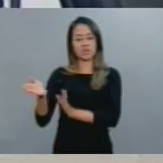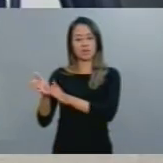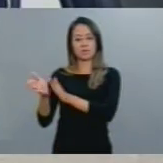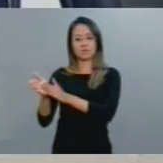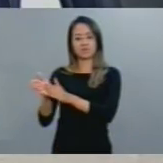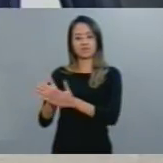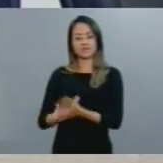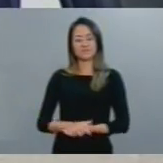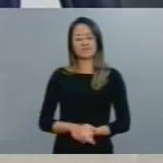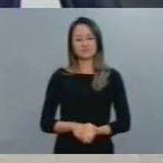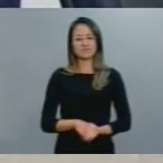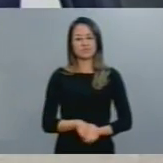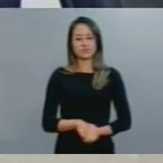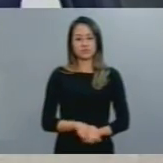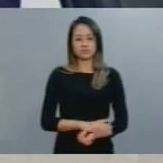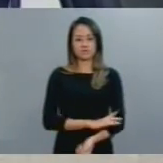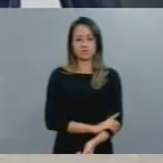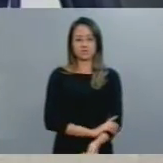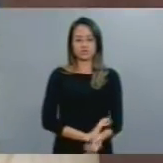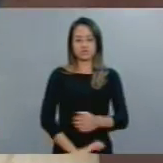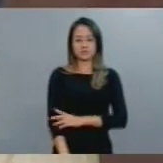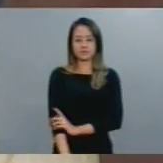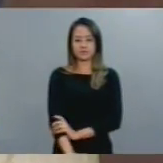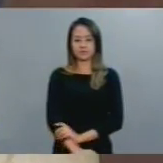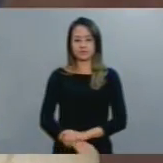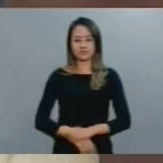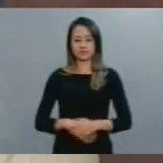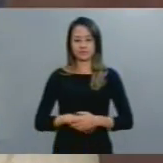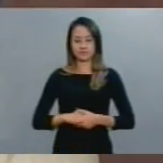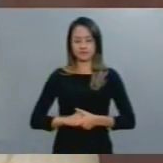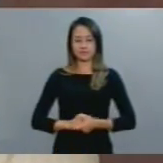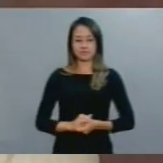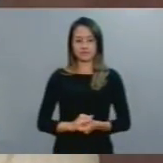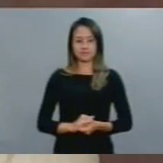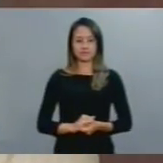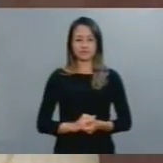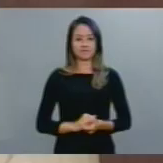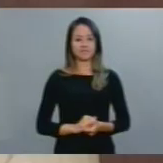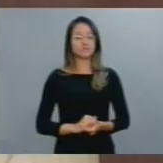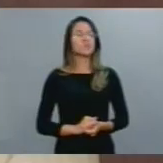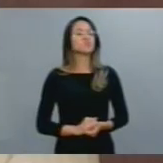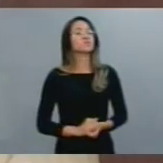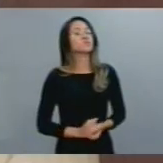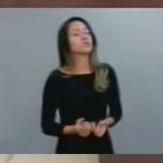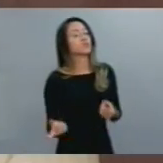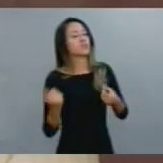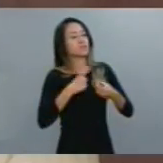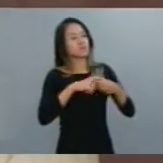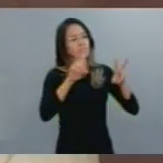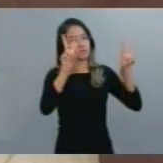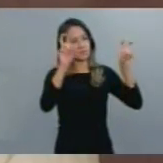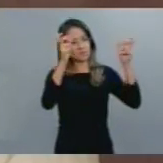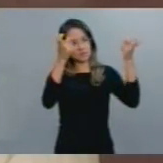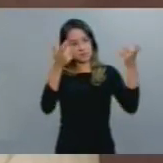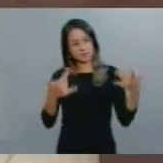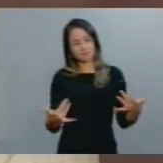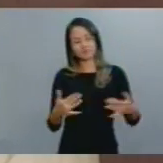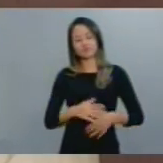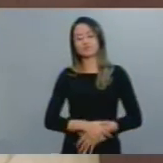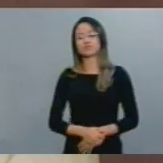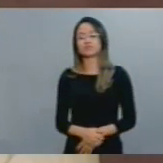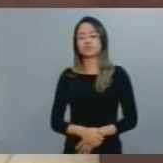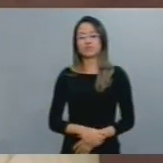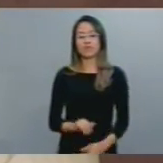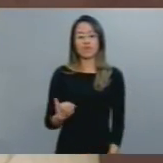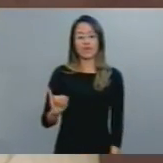Obrigado, deputado, pela sua parte. Poder dar uma parte. Claro. Retomando aqui, sem dúvida alguma, a inflação de alimentos é a